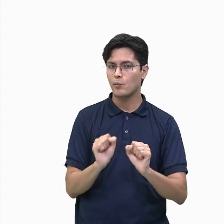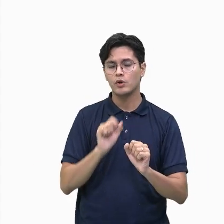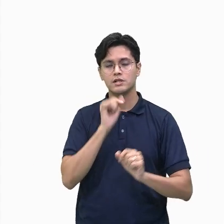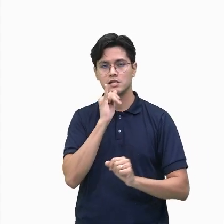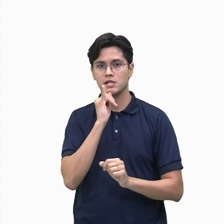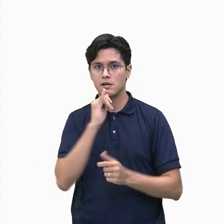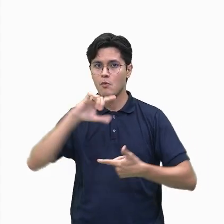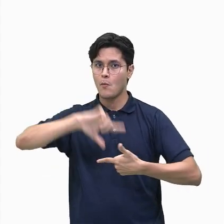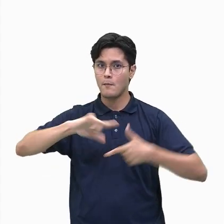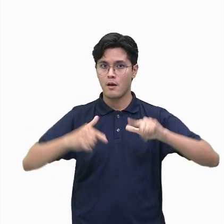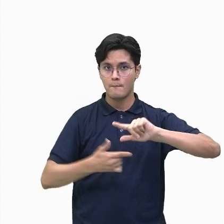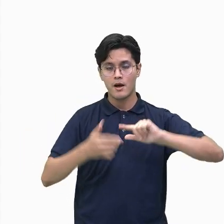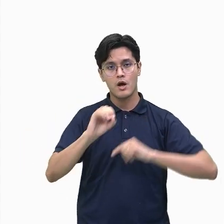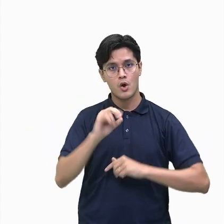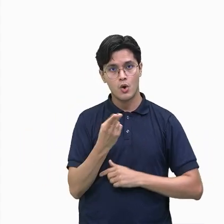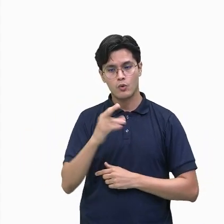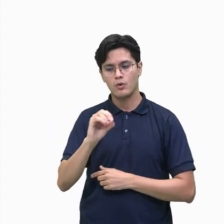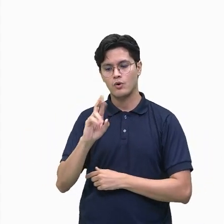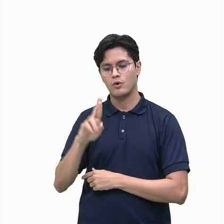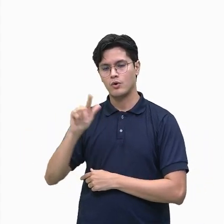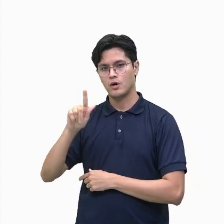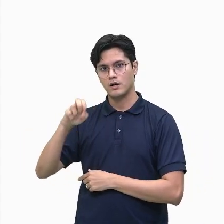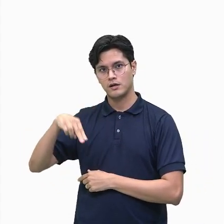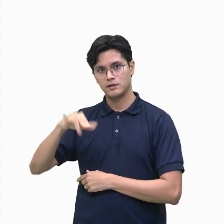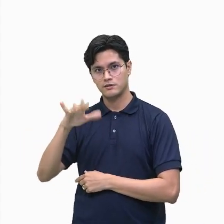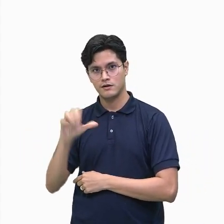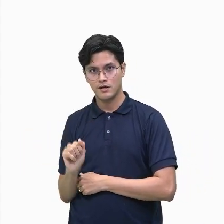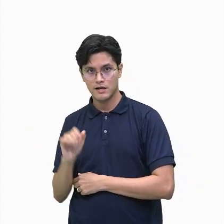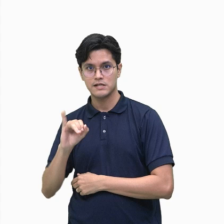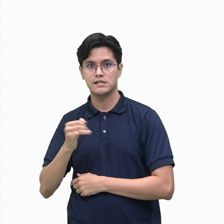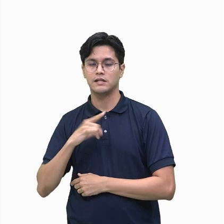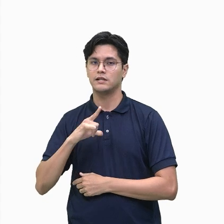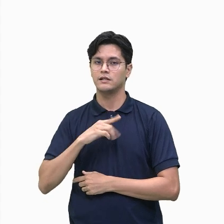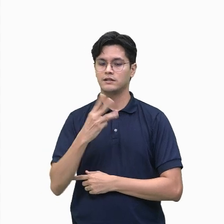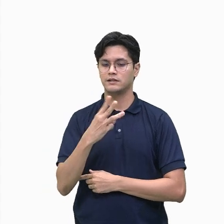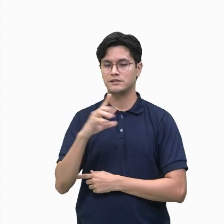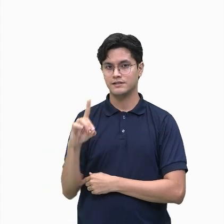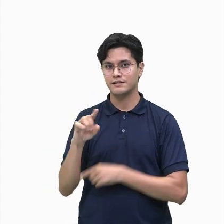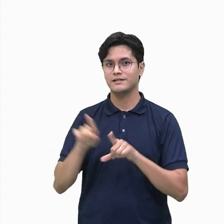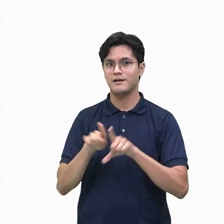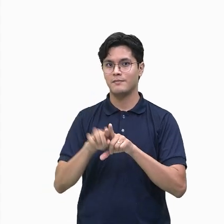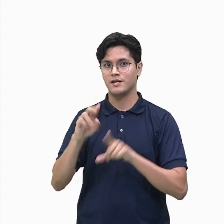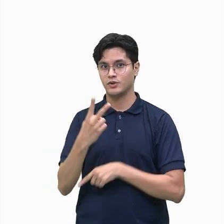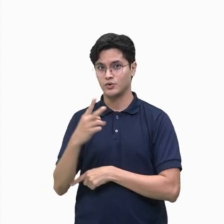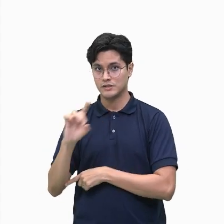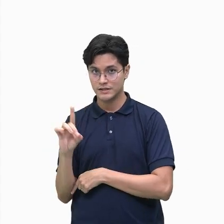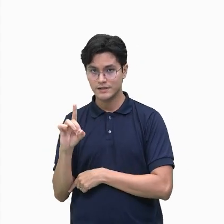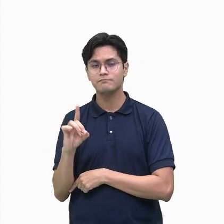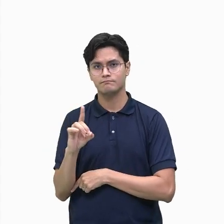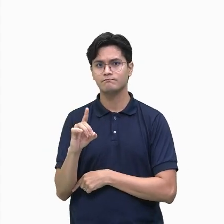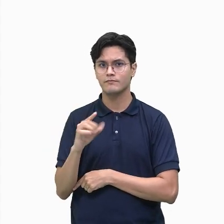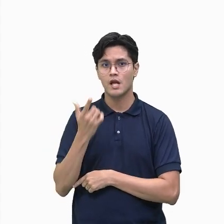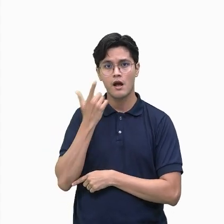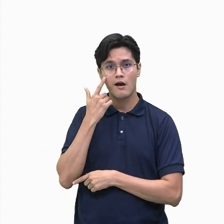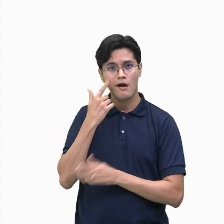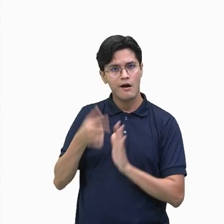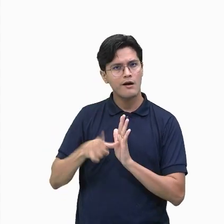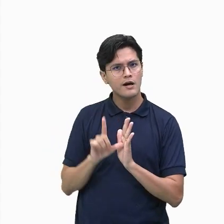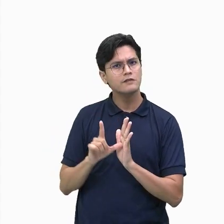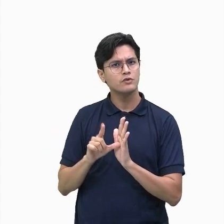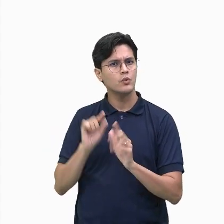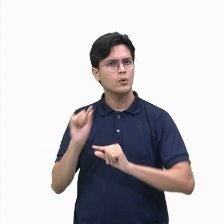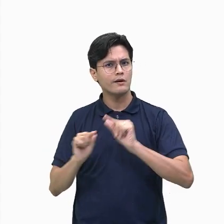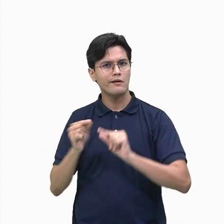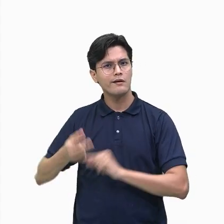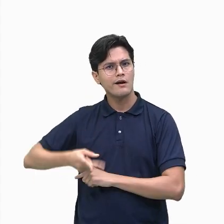ou bidimensional, como nós vimos lá, que antigamente as imagens eram só bidimensional, altura